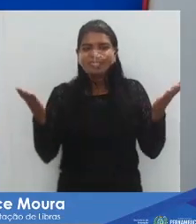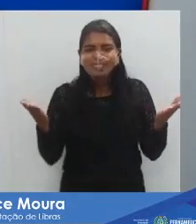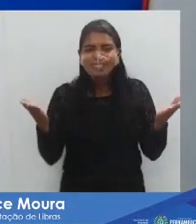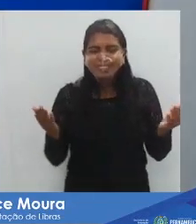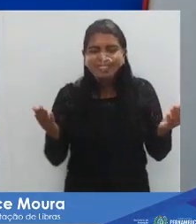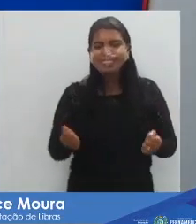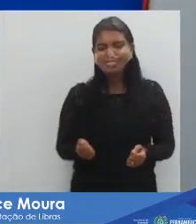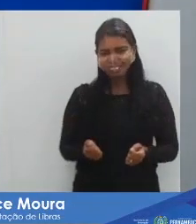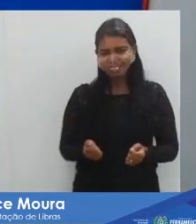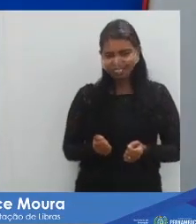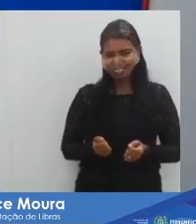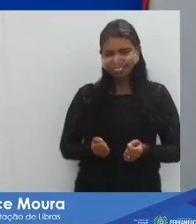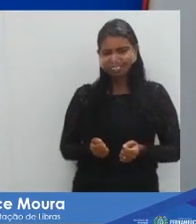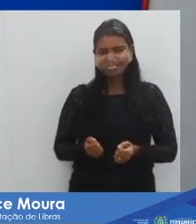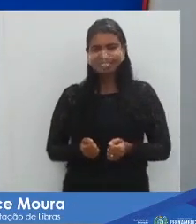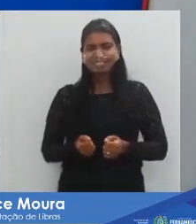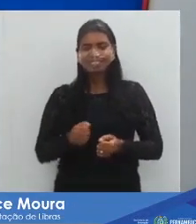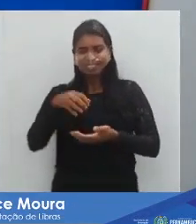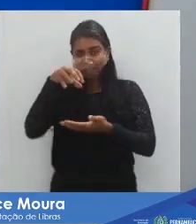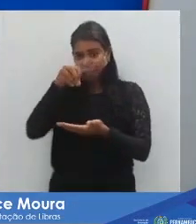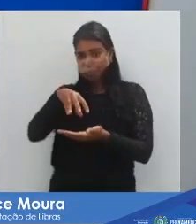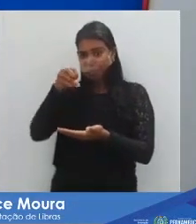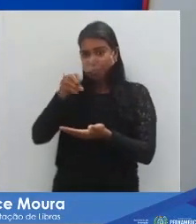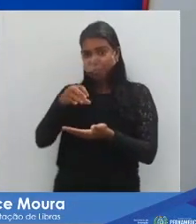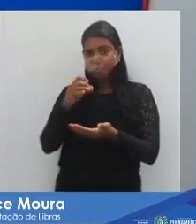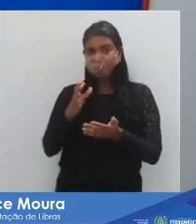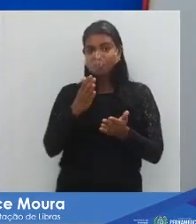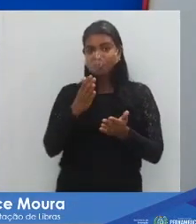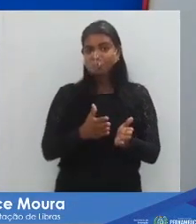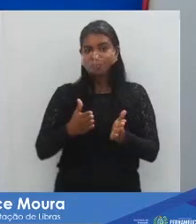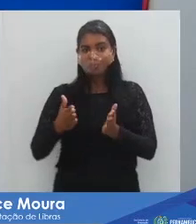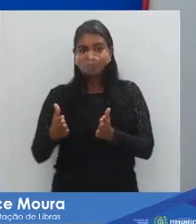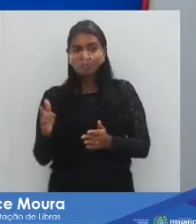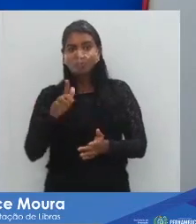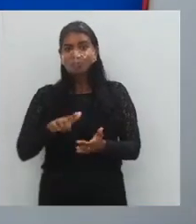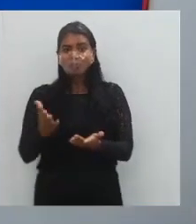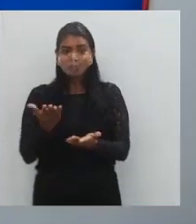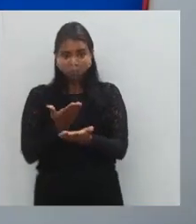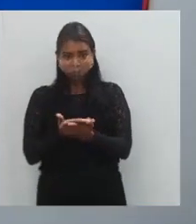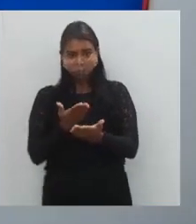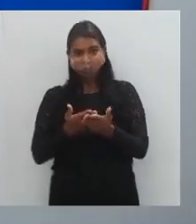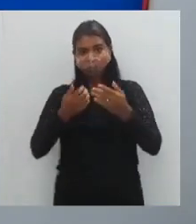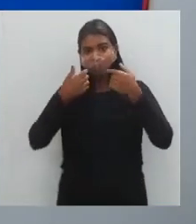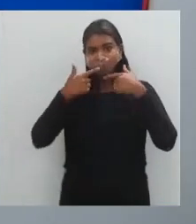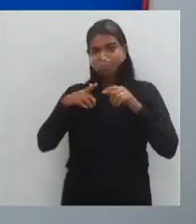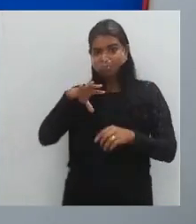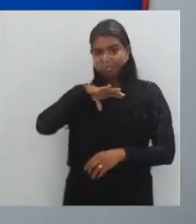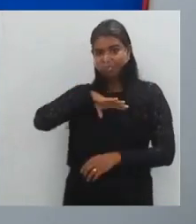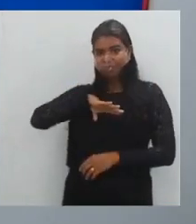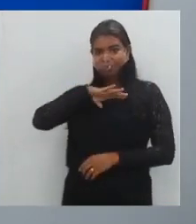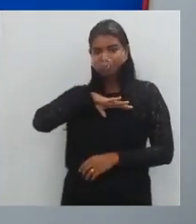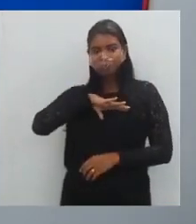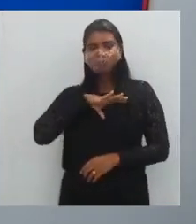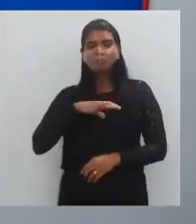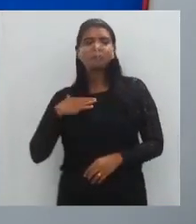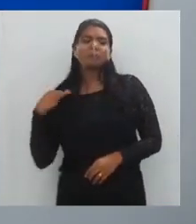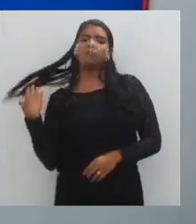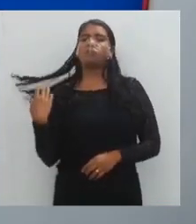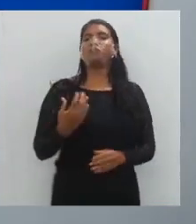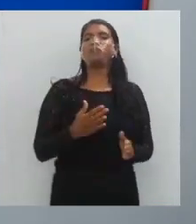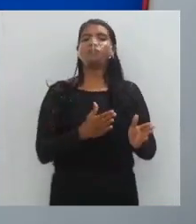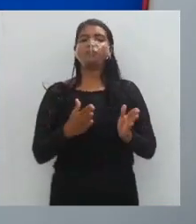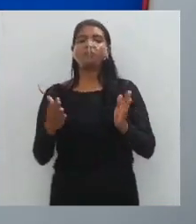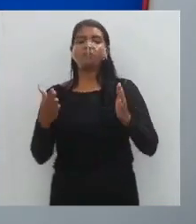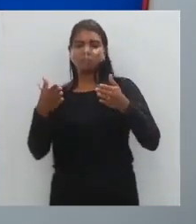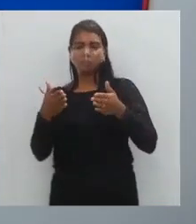Alô, pessoal ligado no Educa PE, vamos iniciar mais uma aula de língua portuguesa, esta